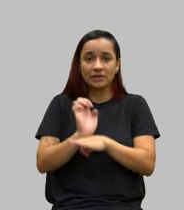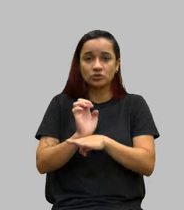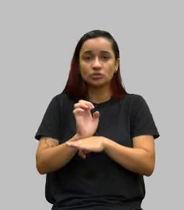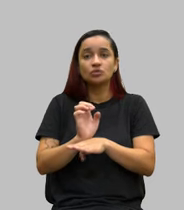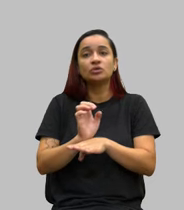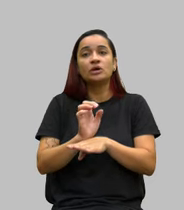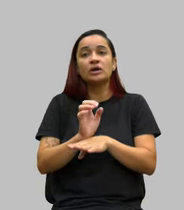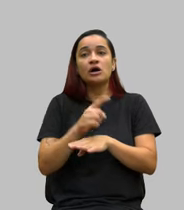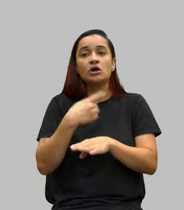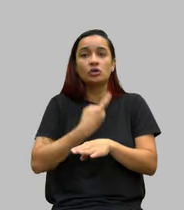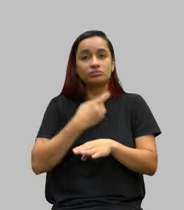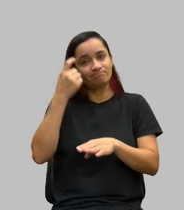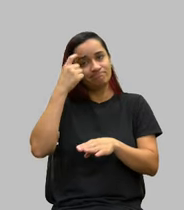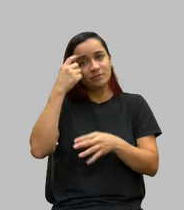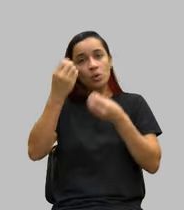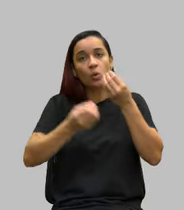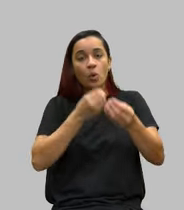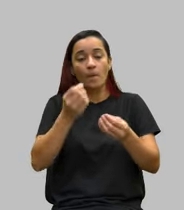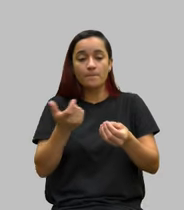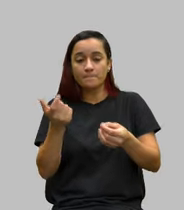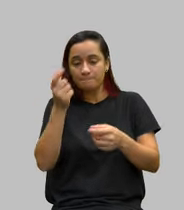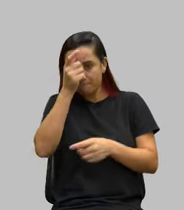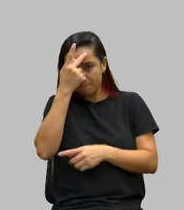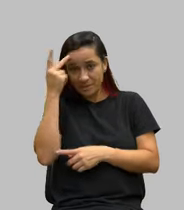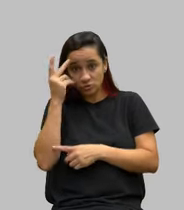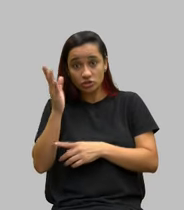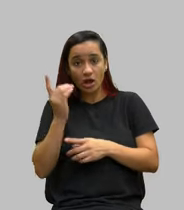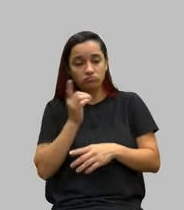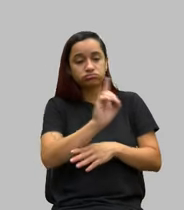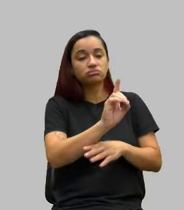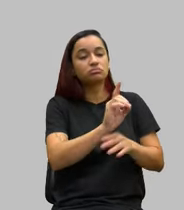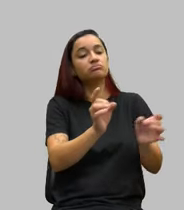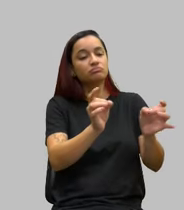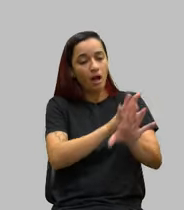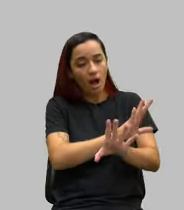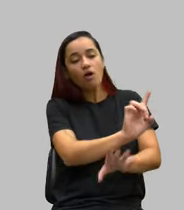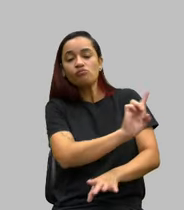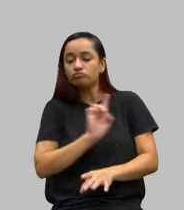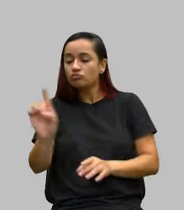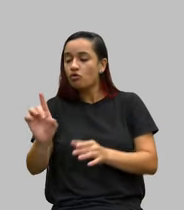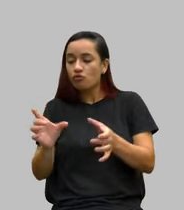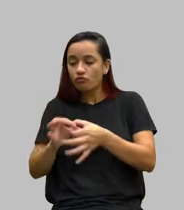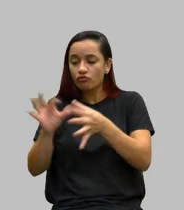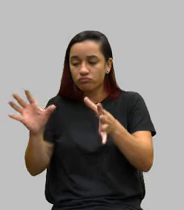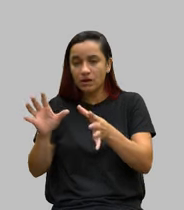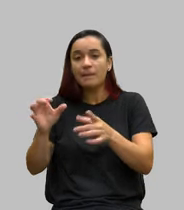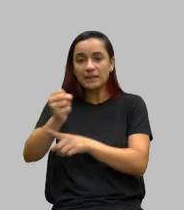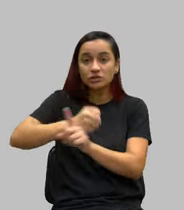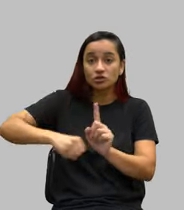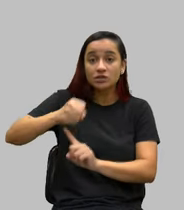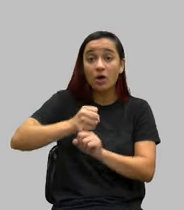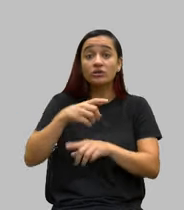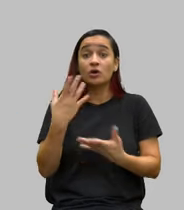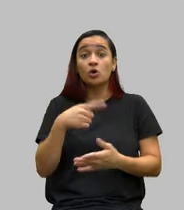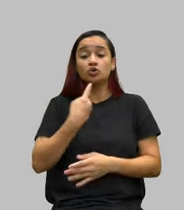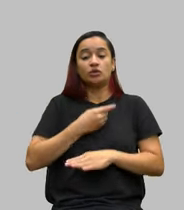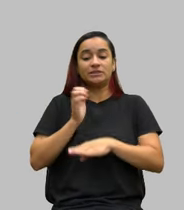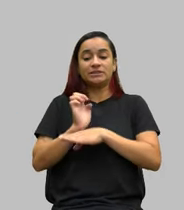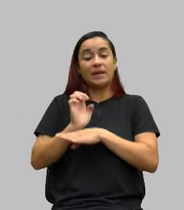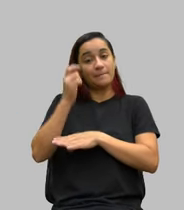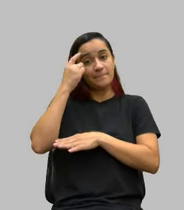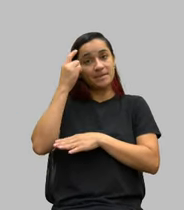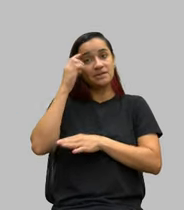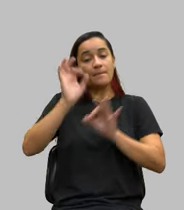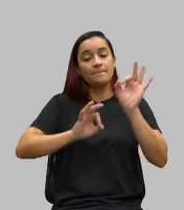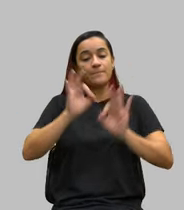cumpriu efetivamente a sua pena e tá agora em liberdade o Estado tem procurado trazer programas para que ele possa evitar de